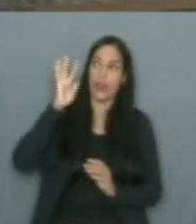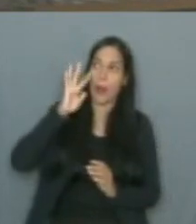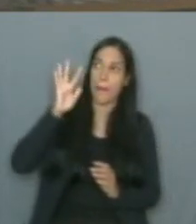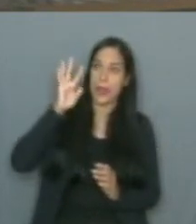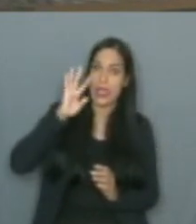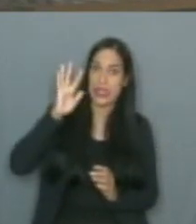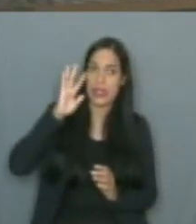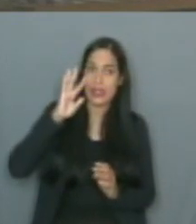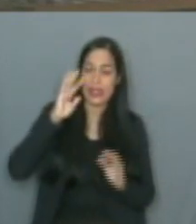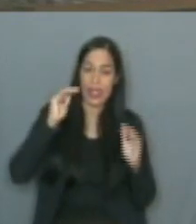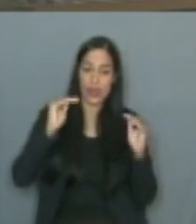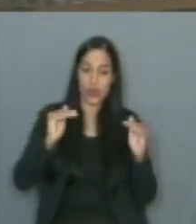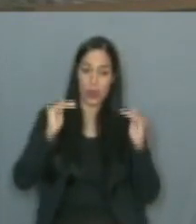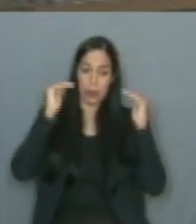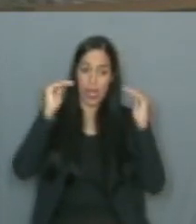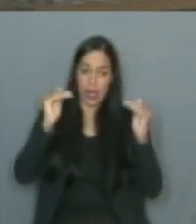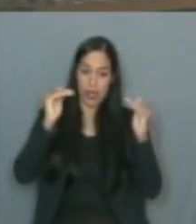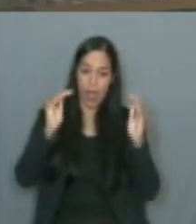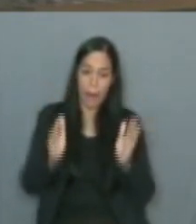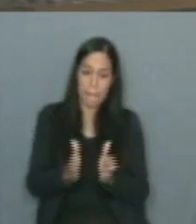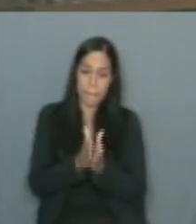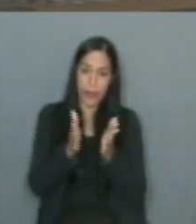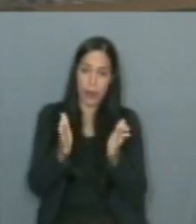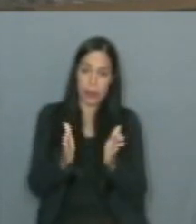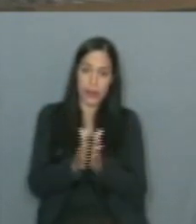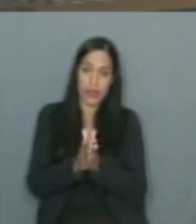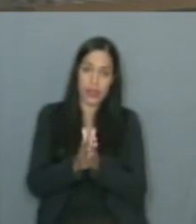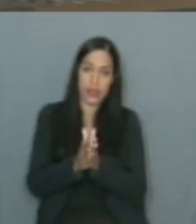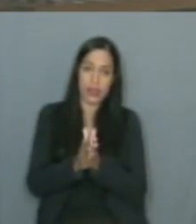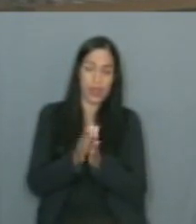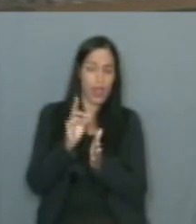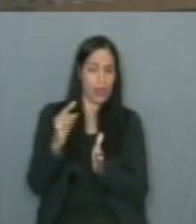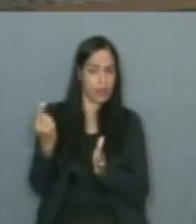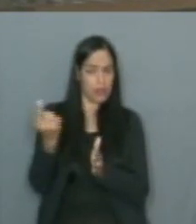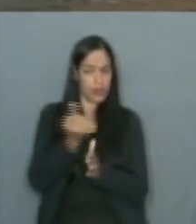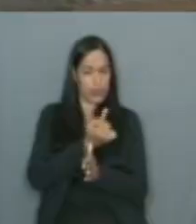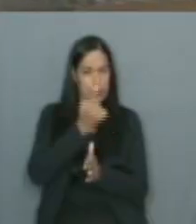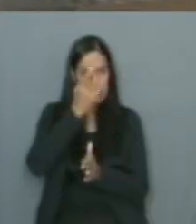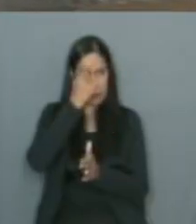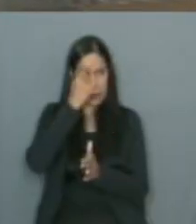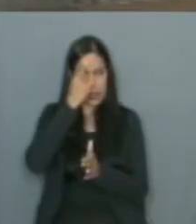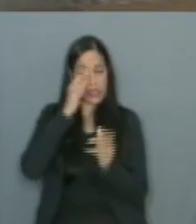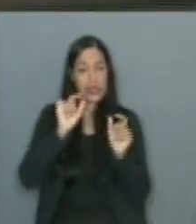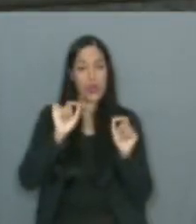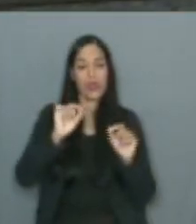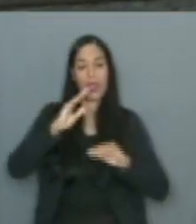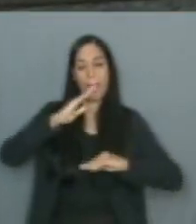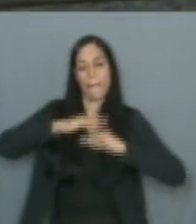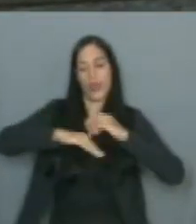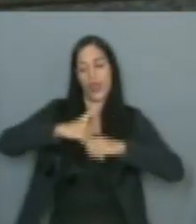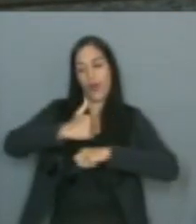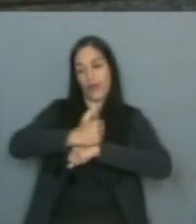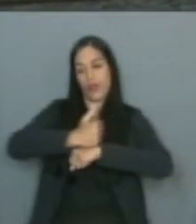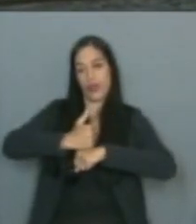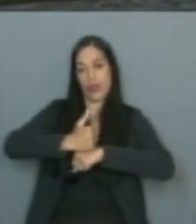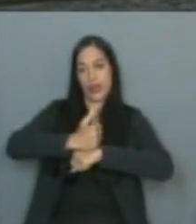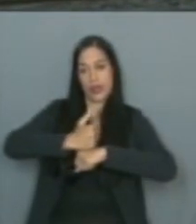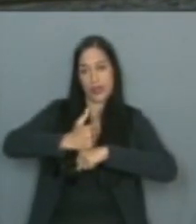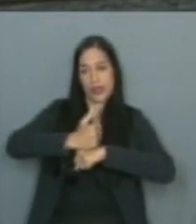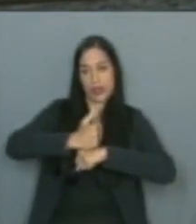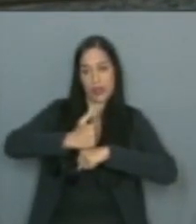da pobreza, a gente pensa numa coisa muito importante que é profissionalização.